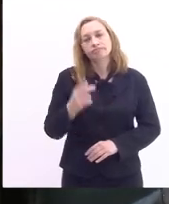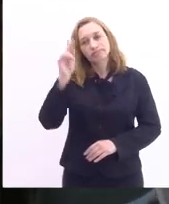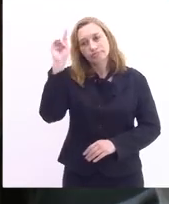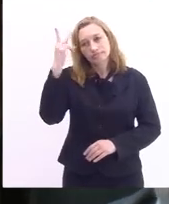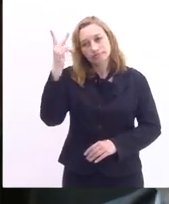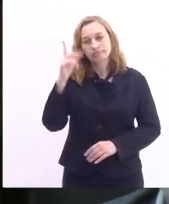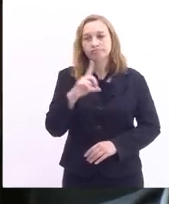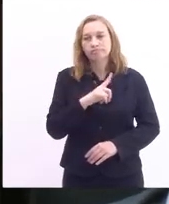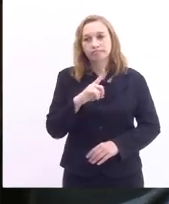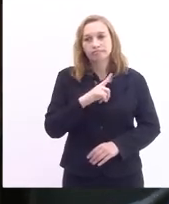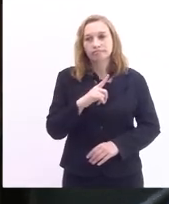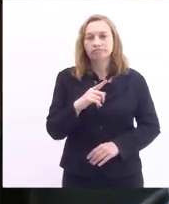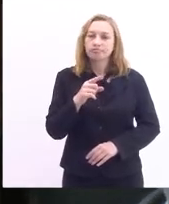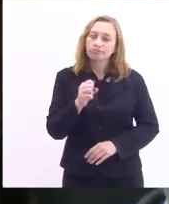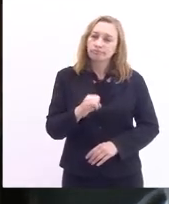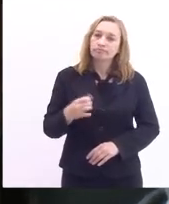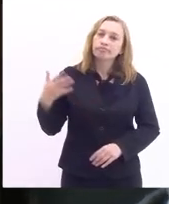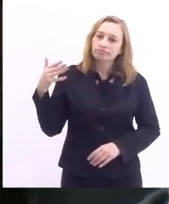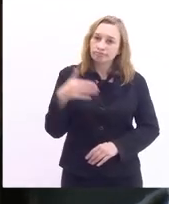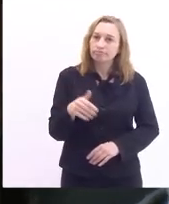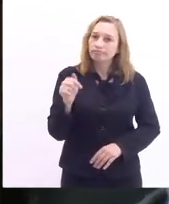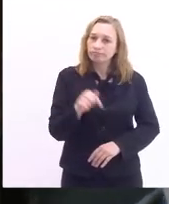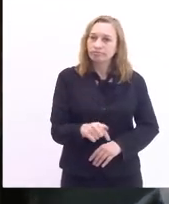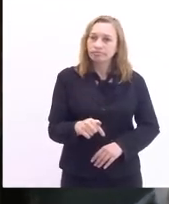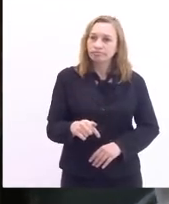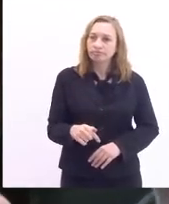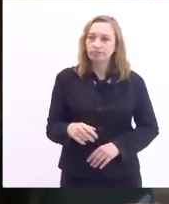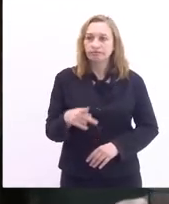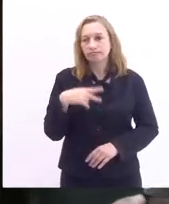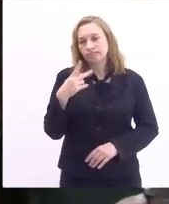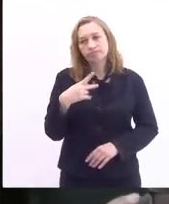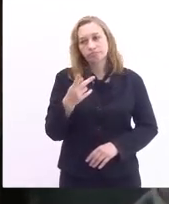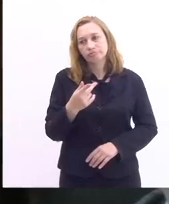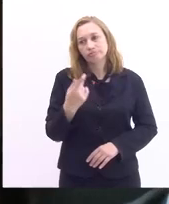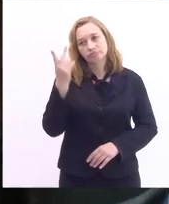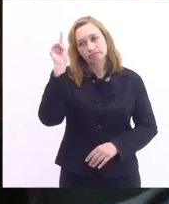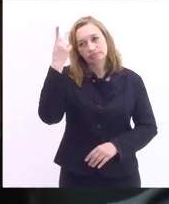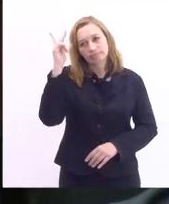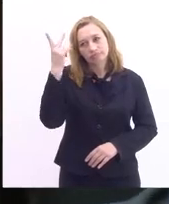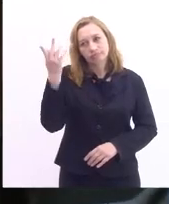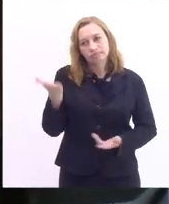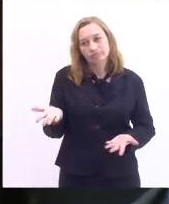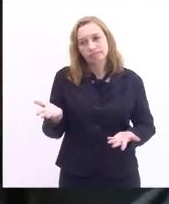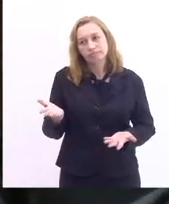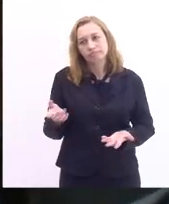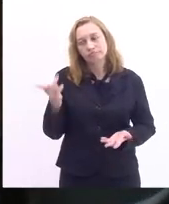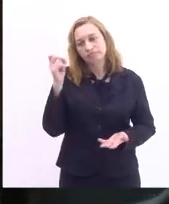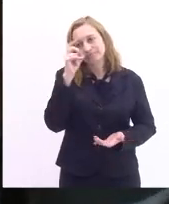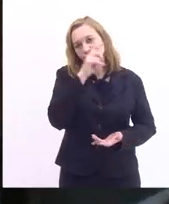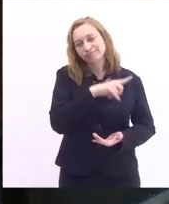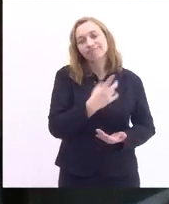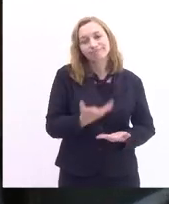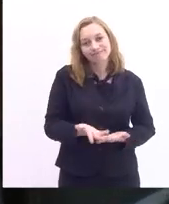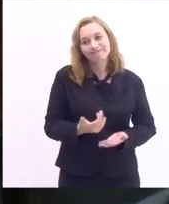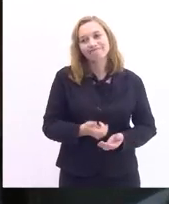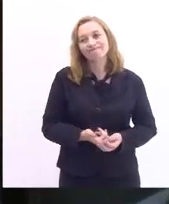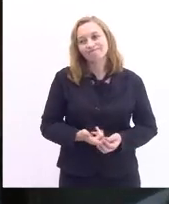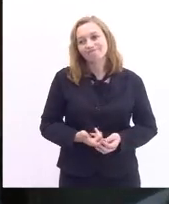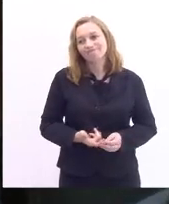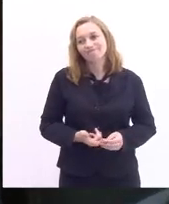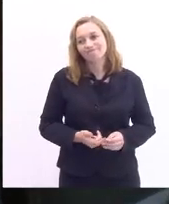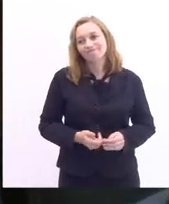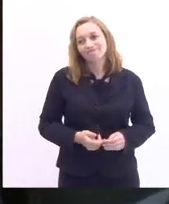história e se você chega aqui e não conta sua história fica muito difícil